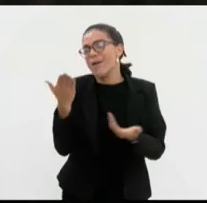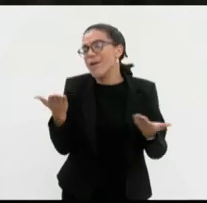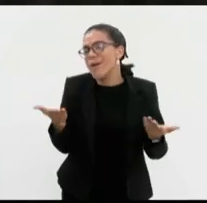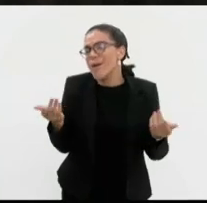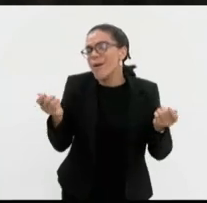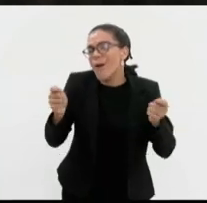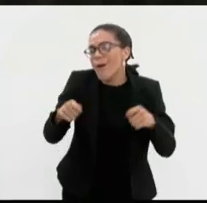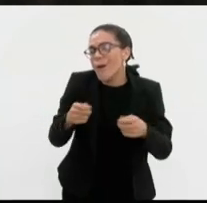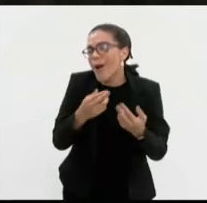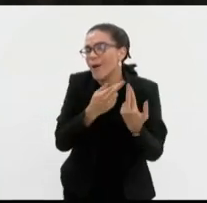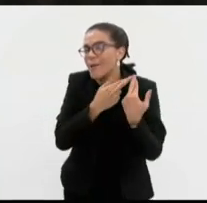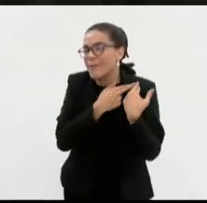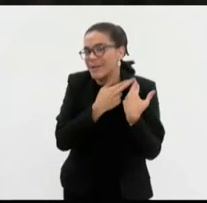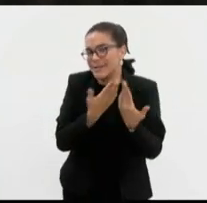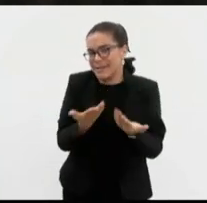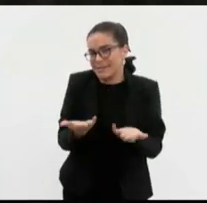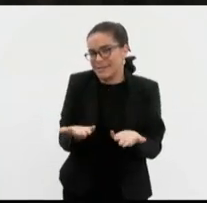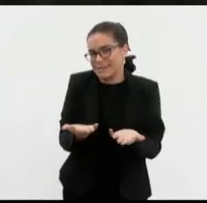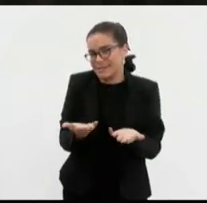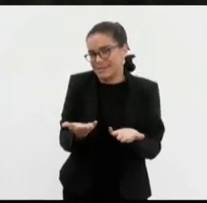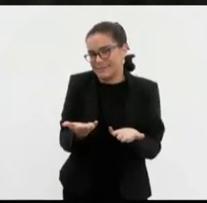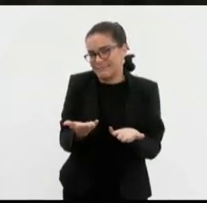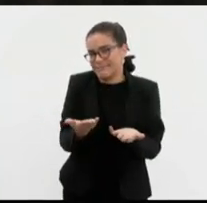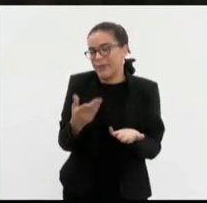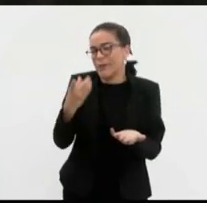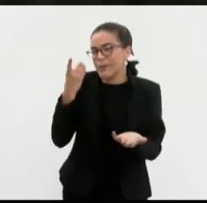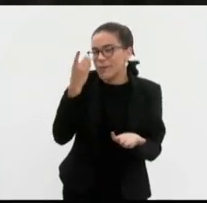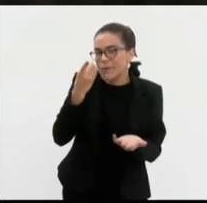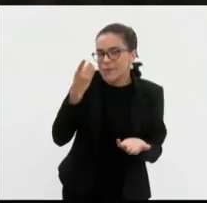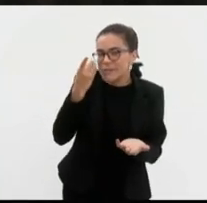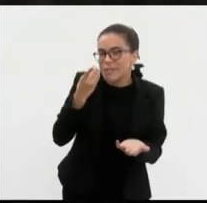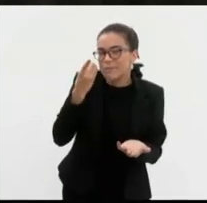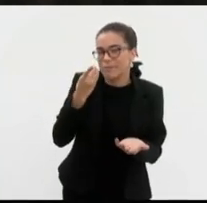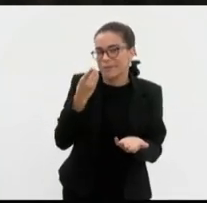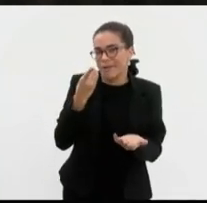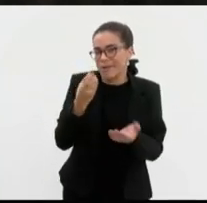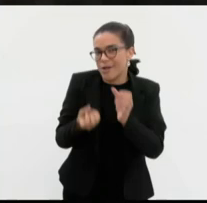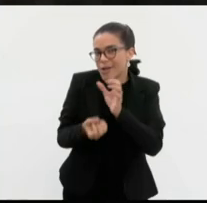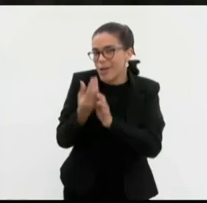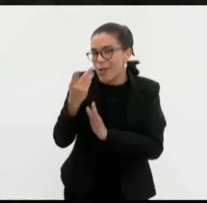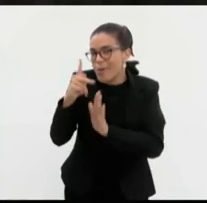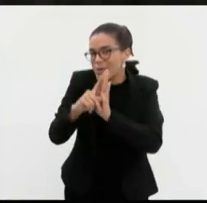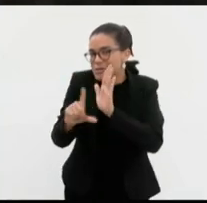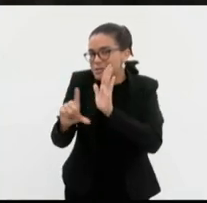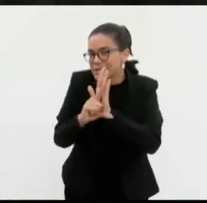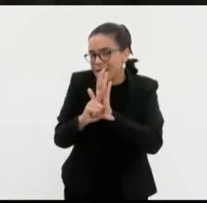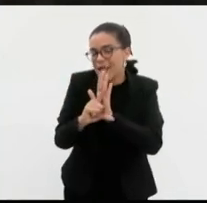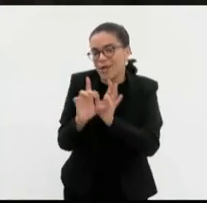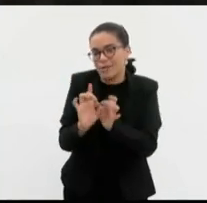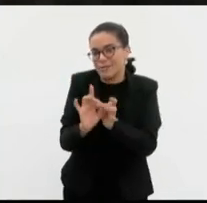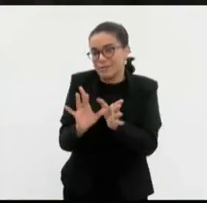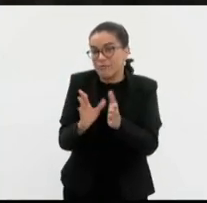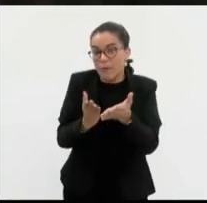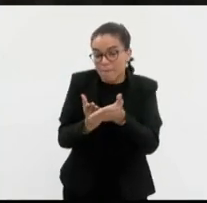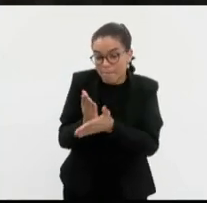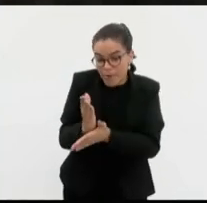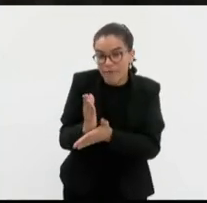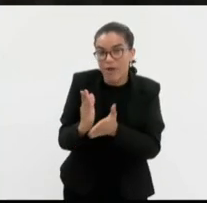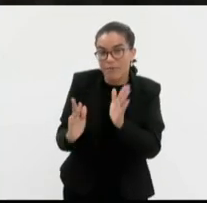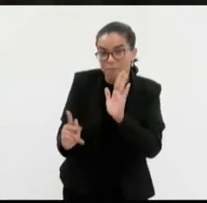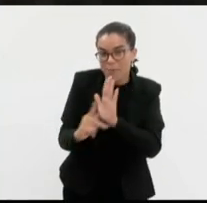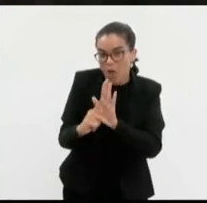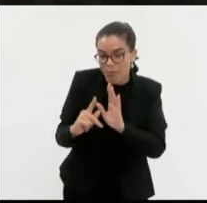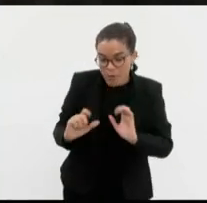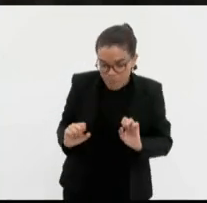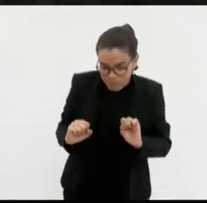do Parlamento porque o Parlamento criou um projeto de lei autorizativo e foi aprovado pelo esforço